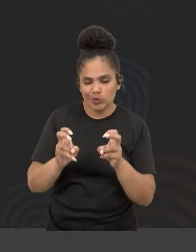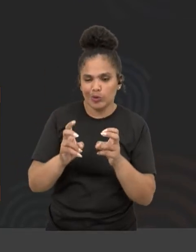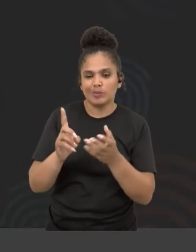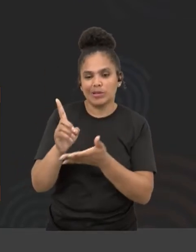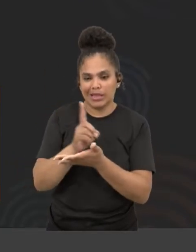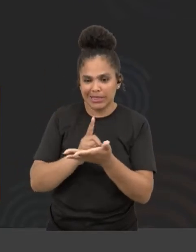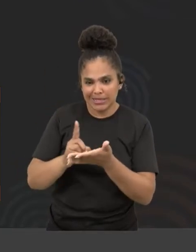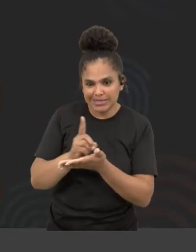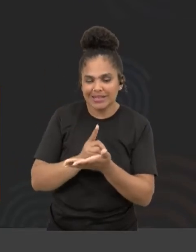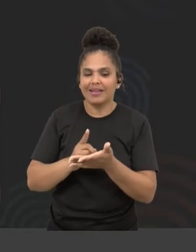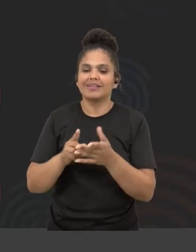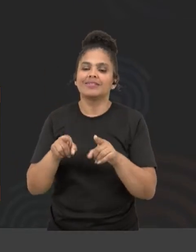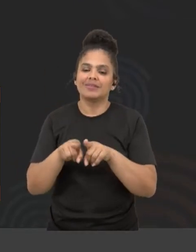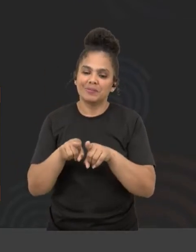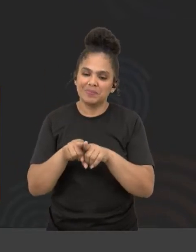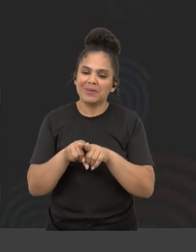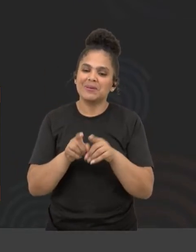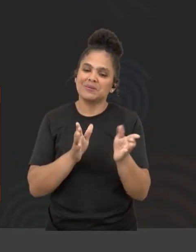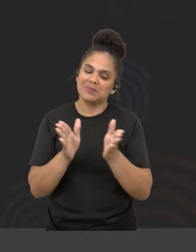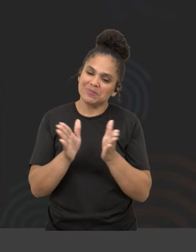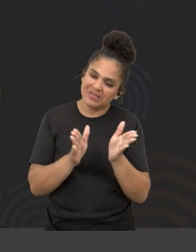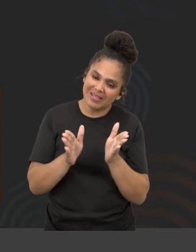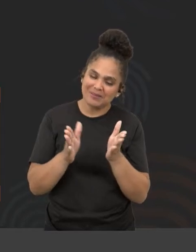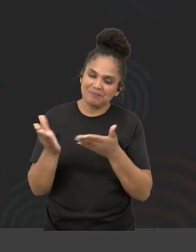e acessibilidade. Bora lá?